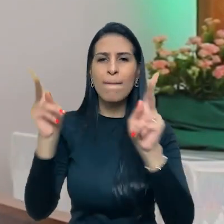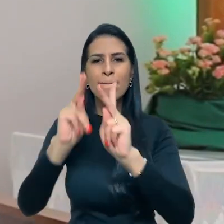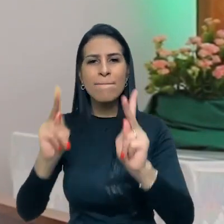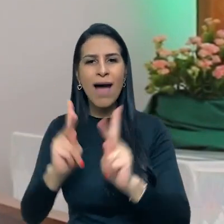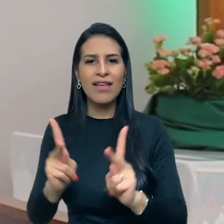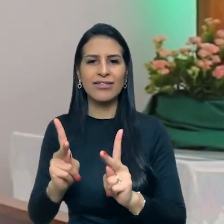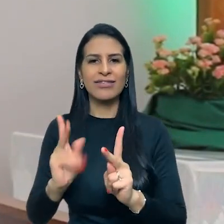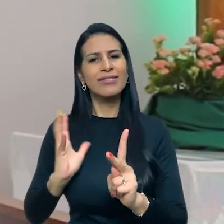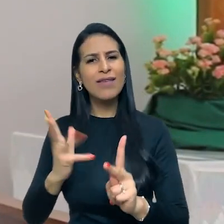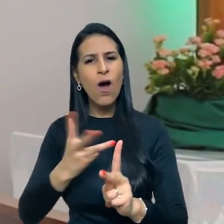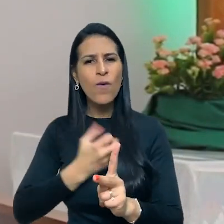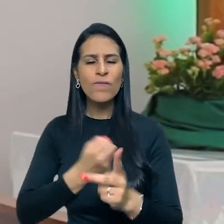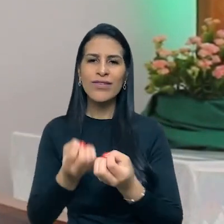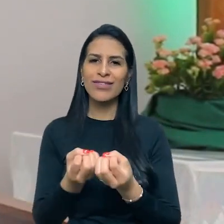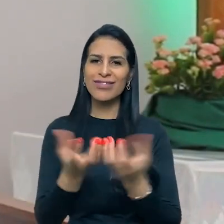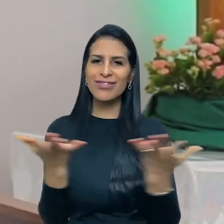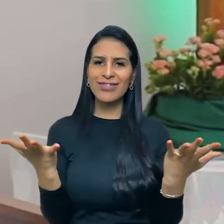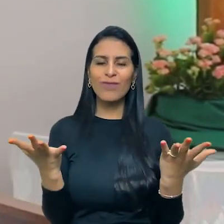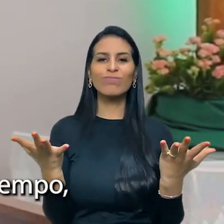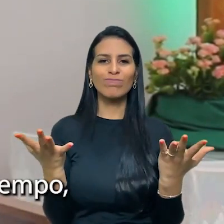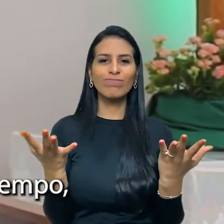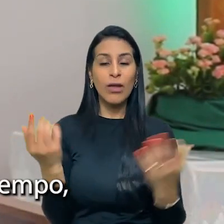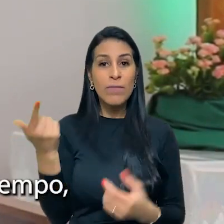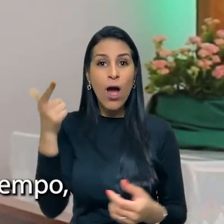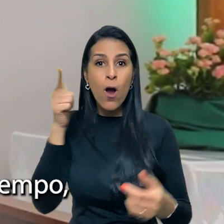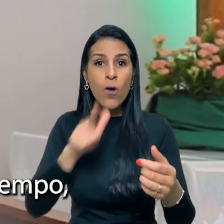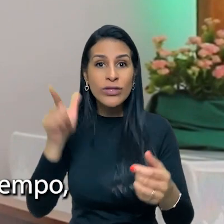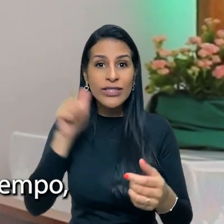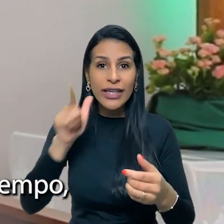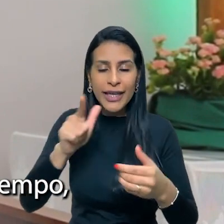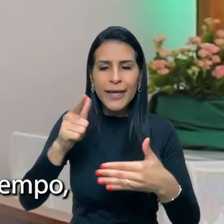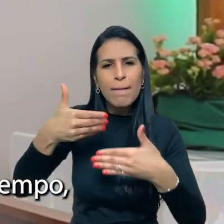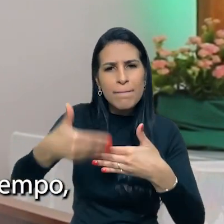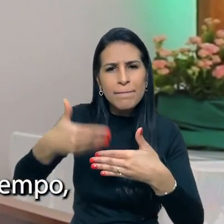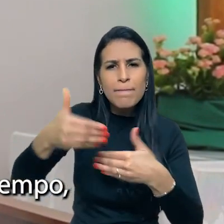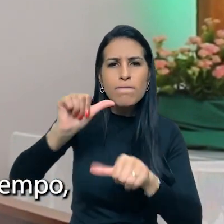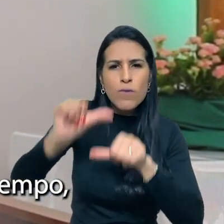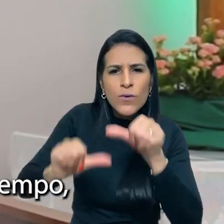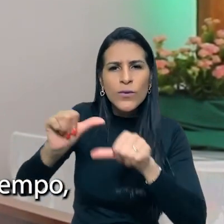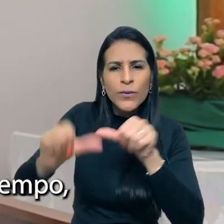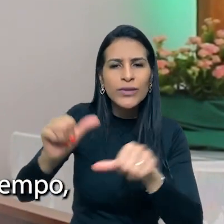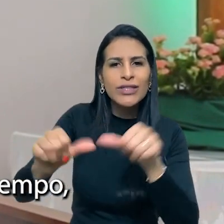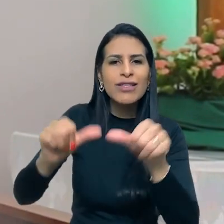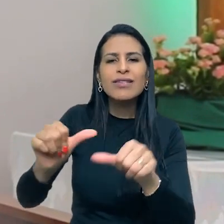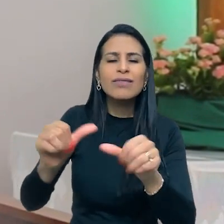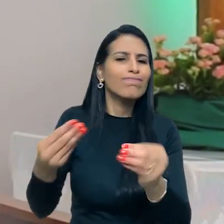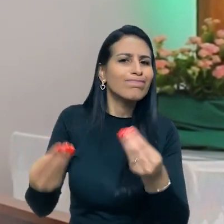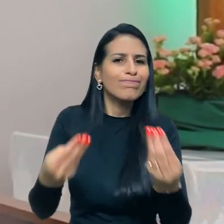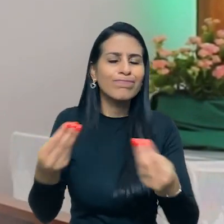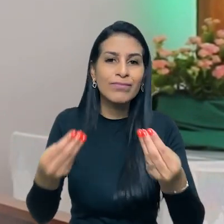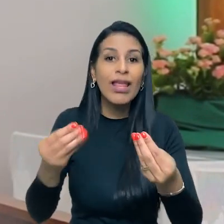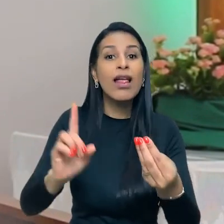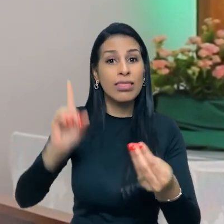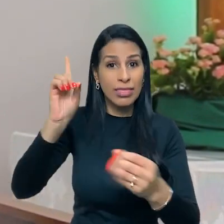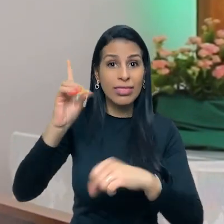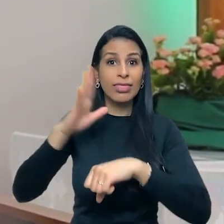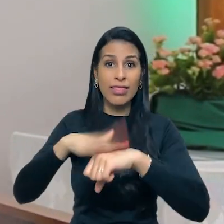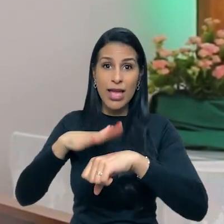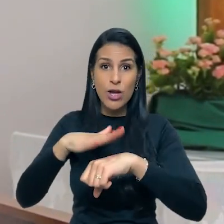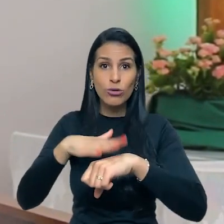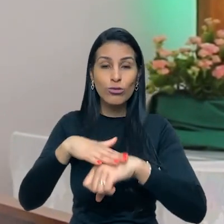paz, promovendo salvação. Para que as mudanças continuem se manifestando em nosso tempo, Deus